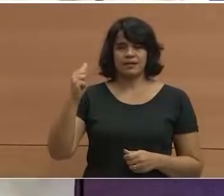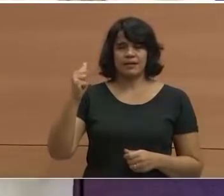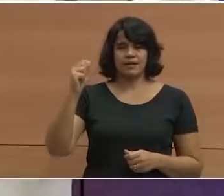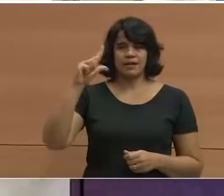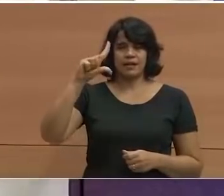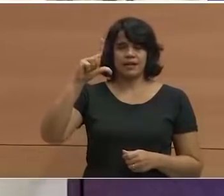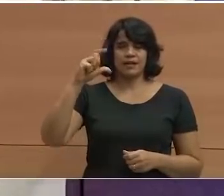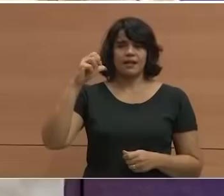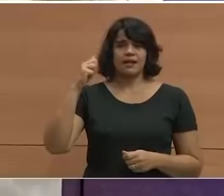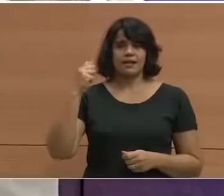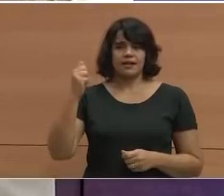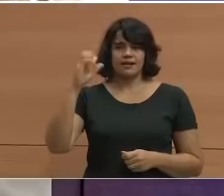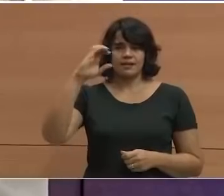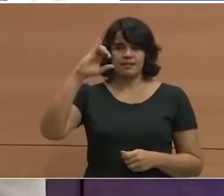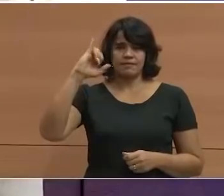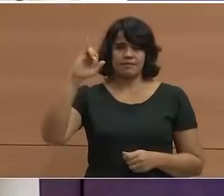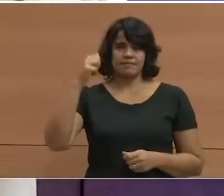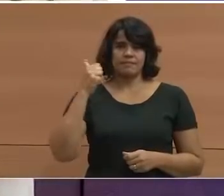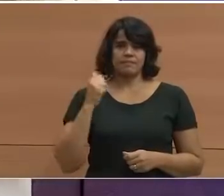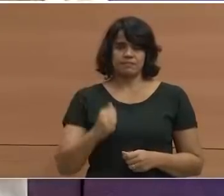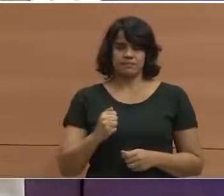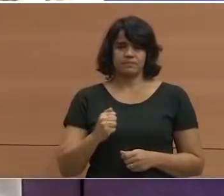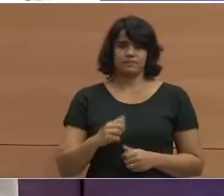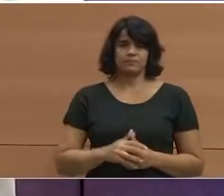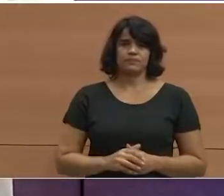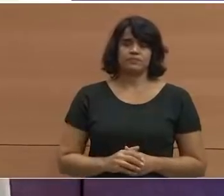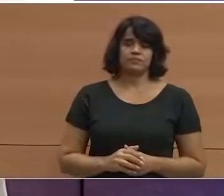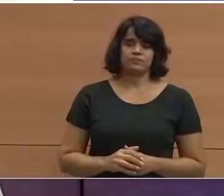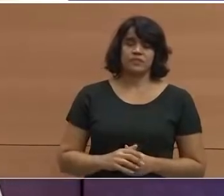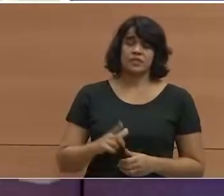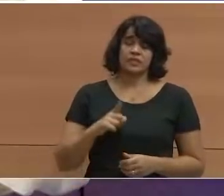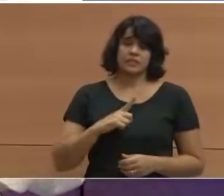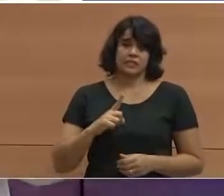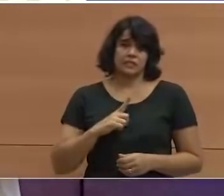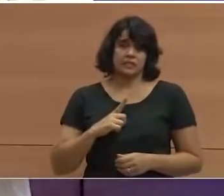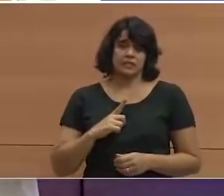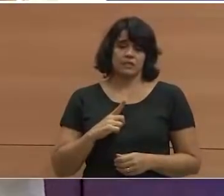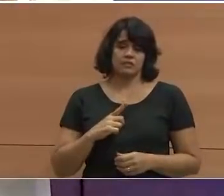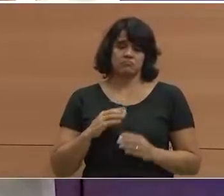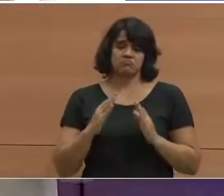tem ali tem as principais igrejas que nós vimos na Bíblia,